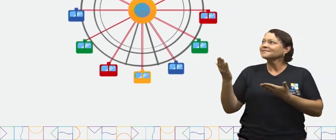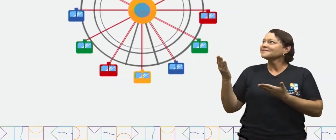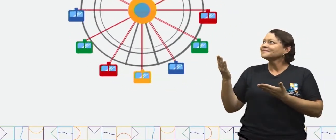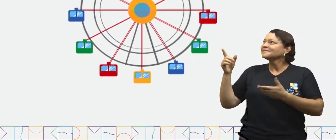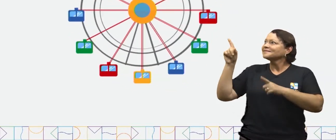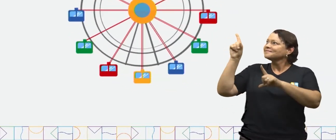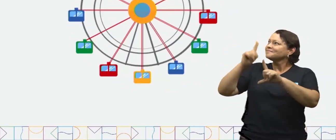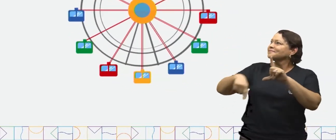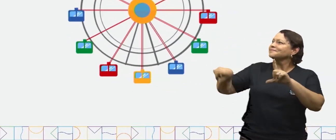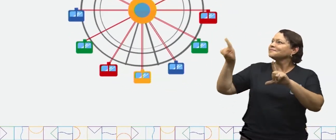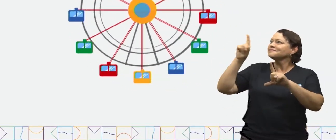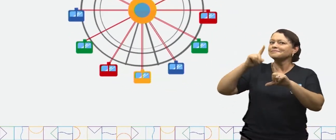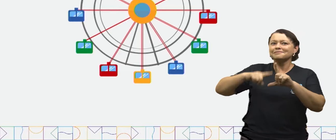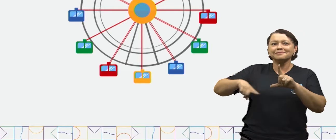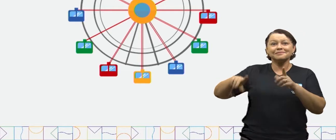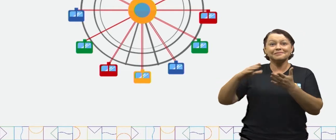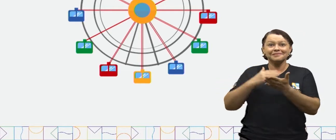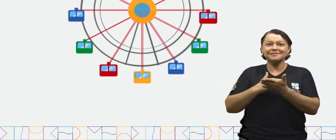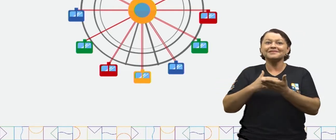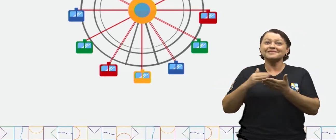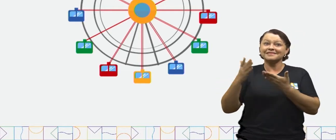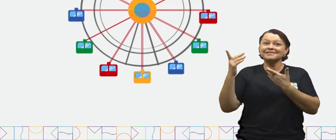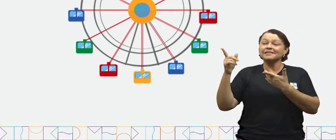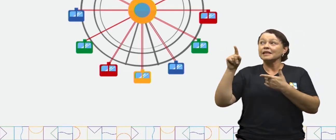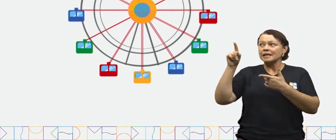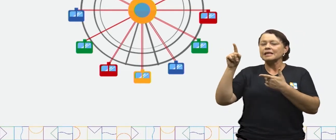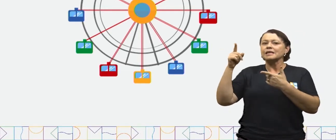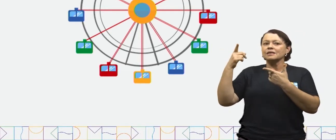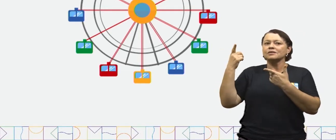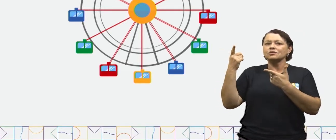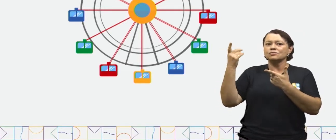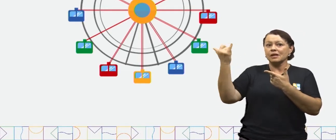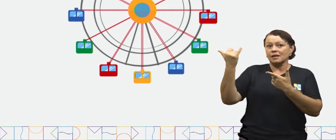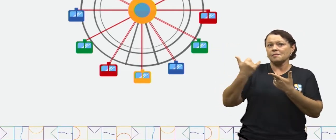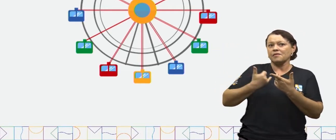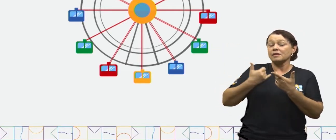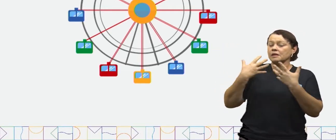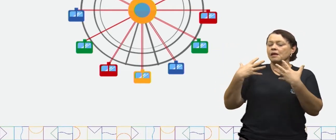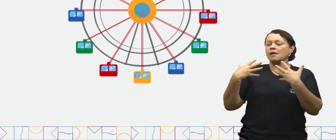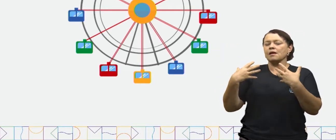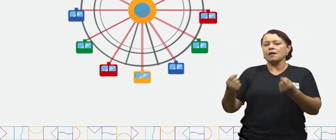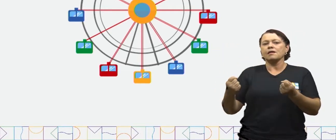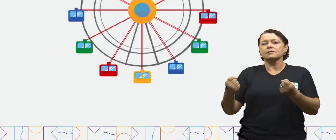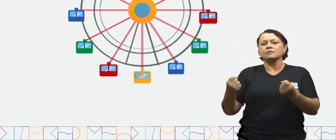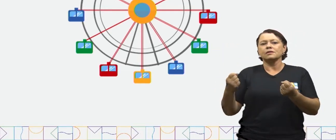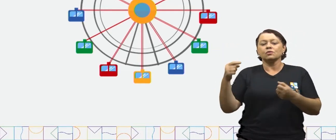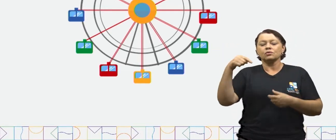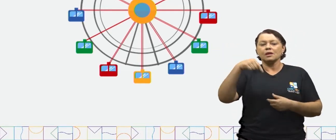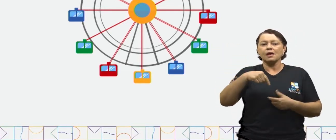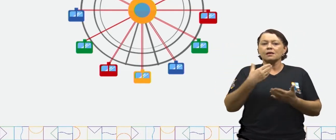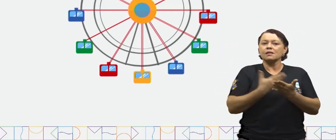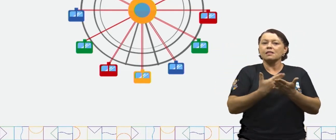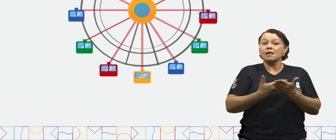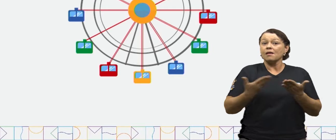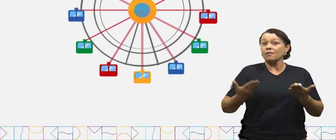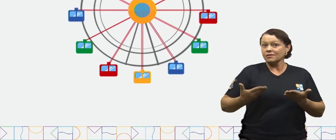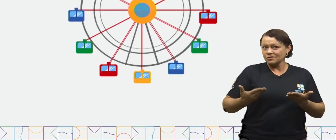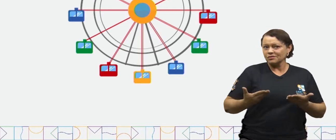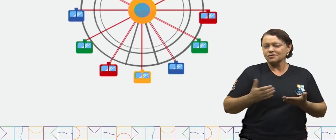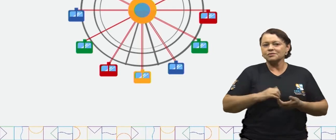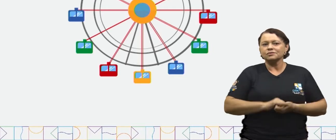Olha, a roda começou a girar. Isso significa que ela aceitou fazer parte da nossa aula. Que